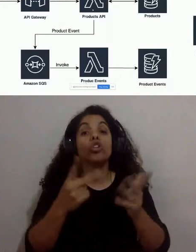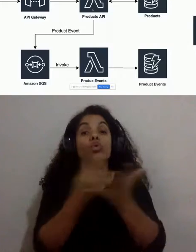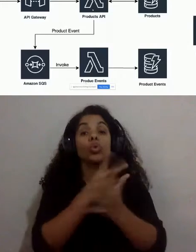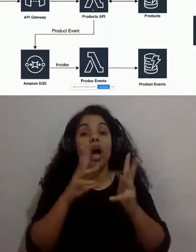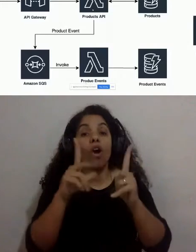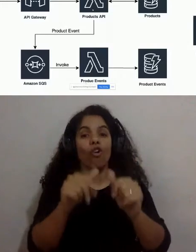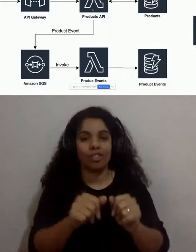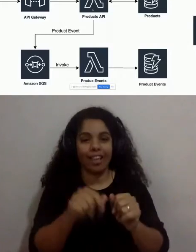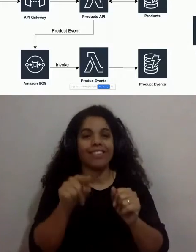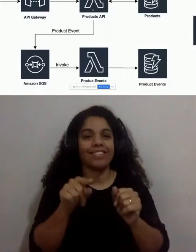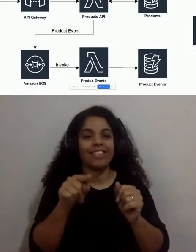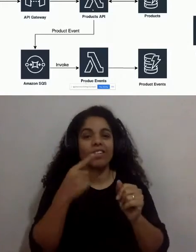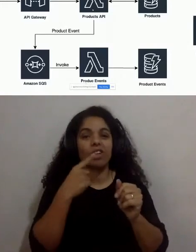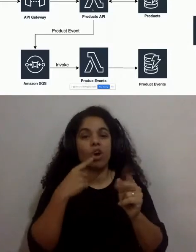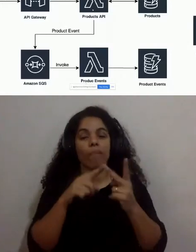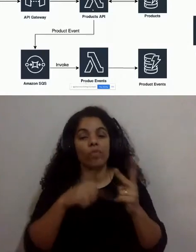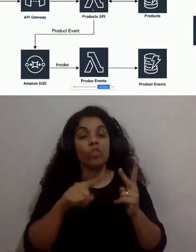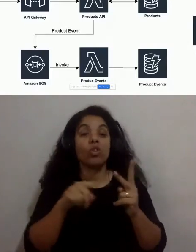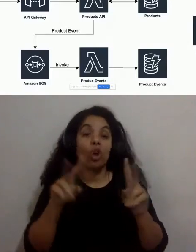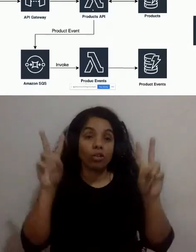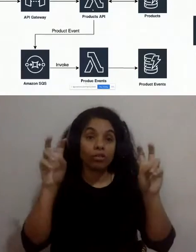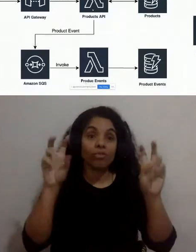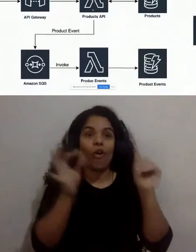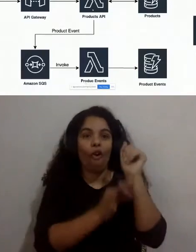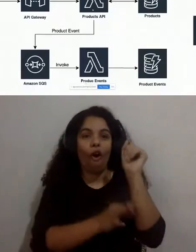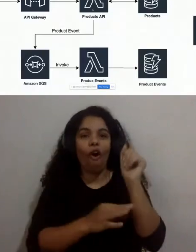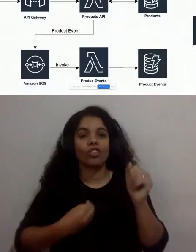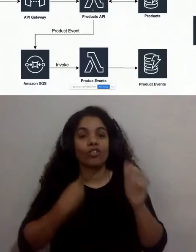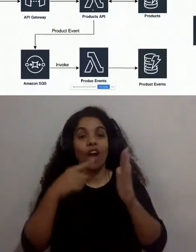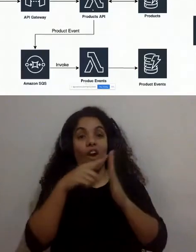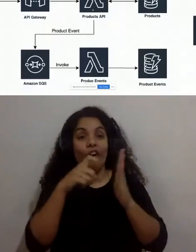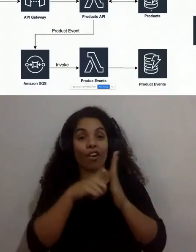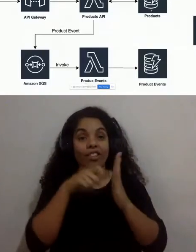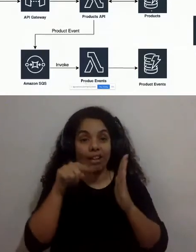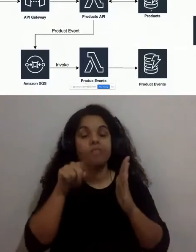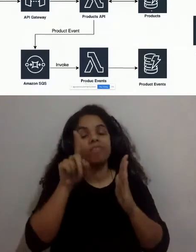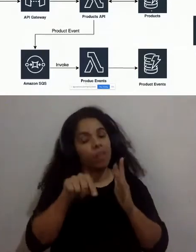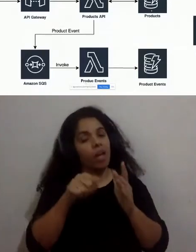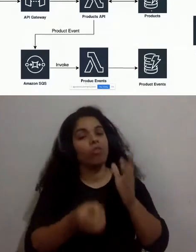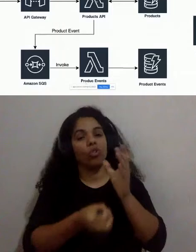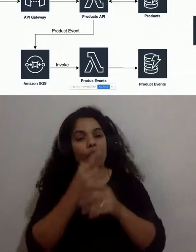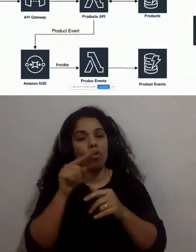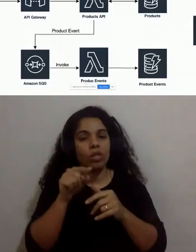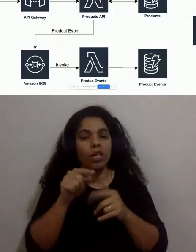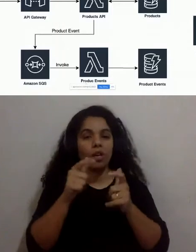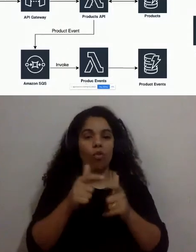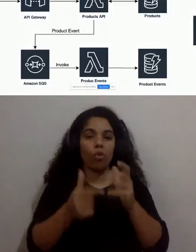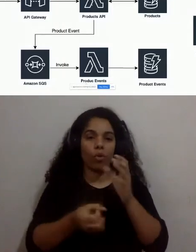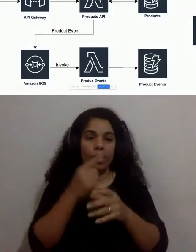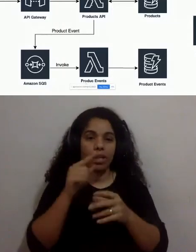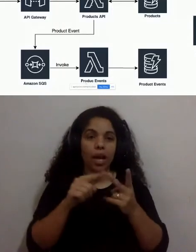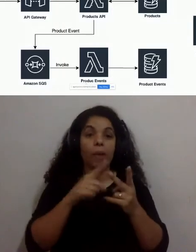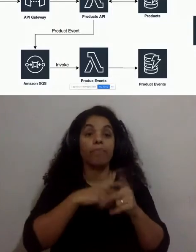O nosso código vai rodar aqui. É aqui que eu vou criar o